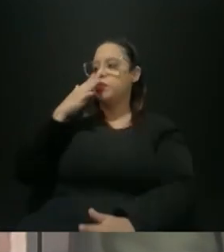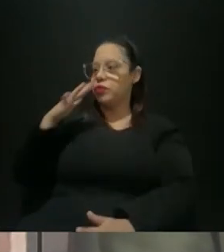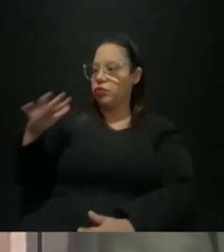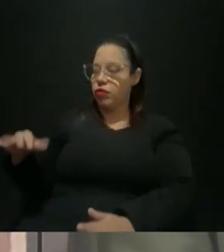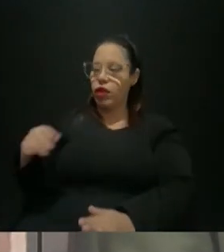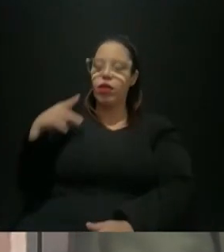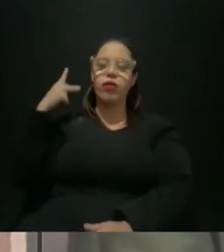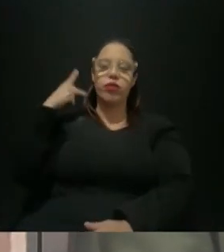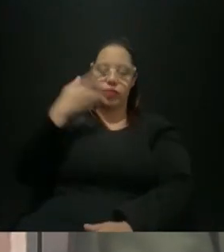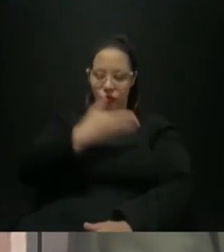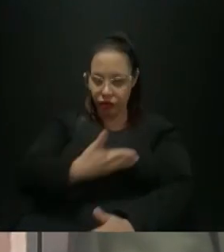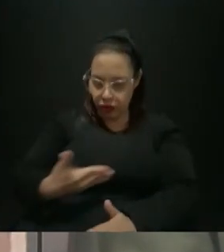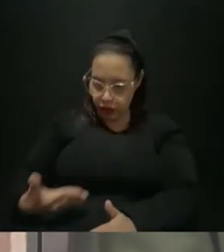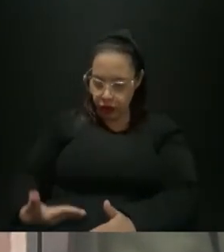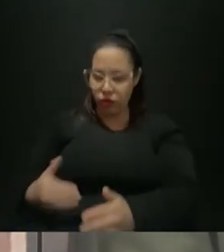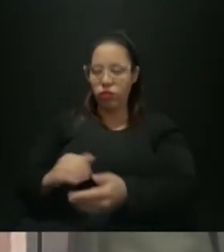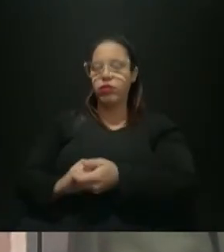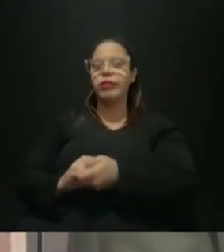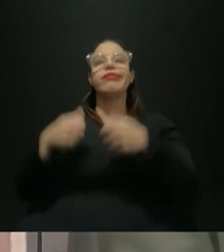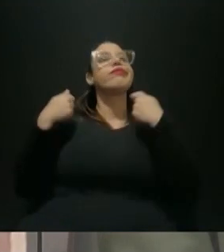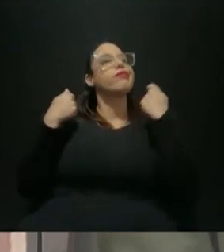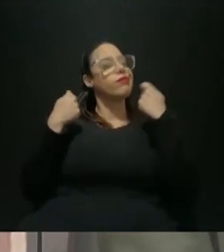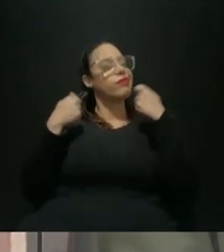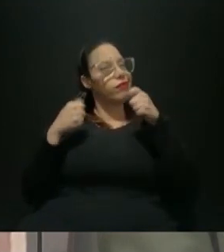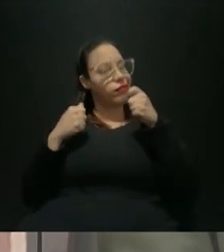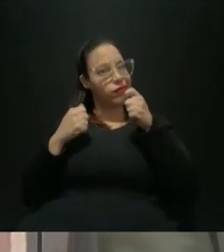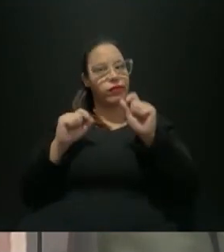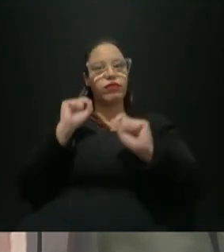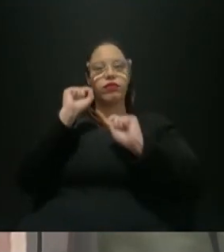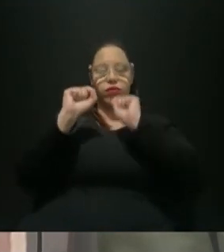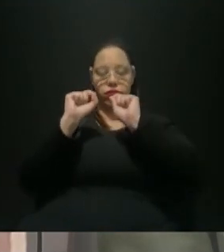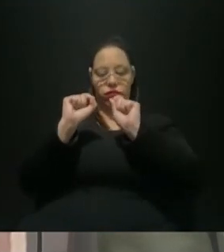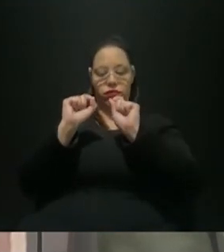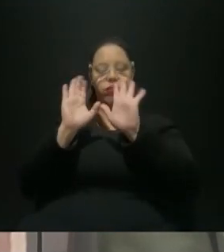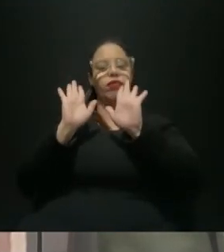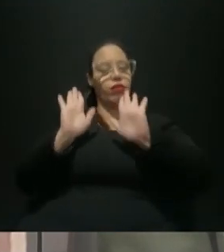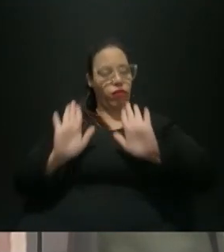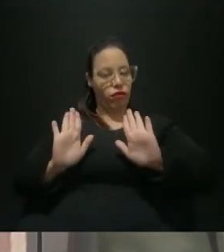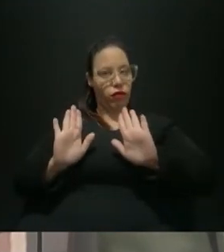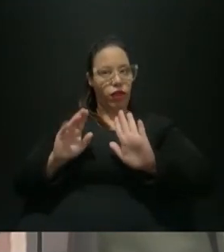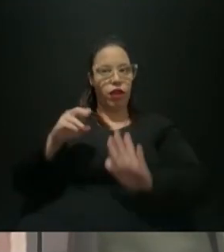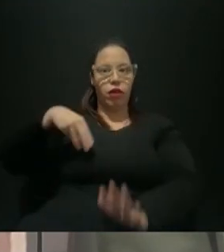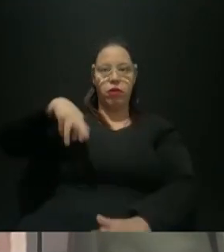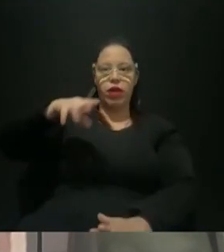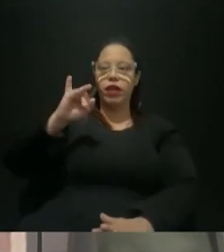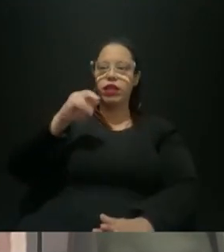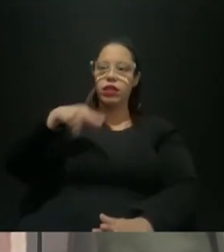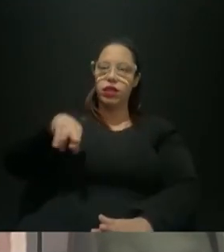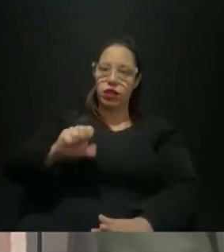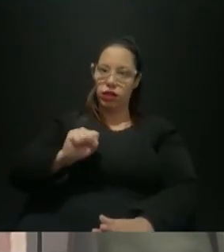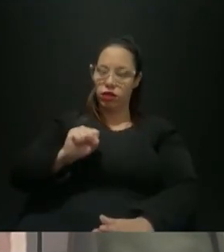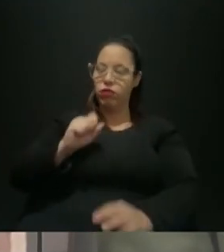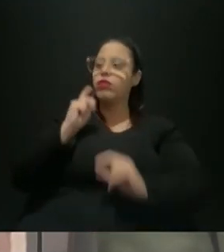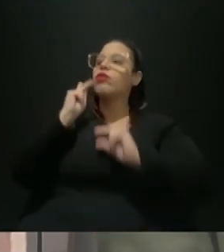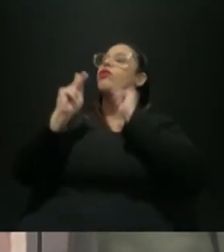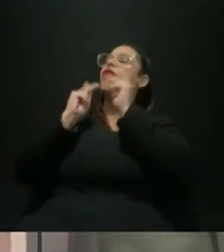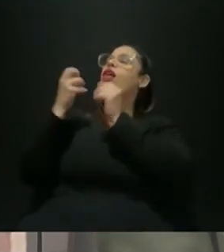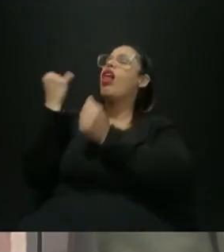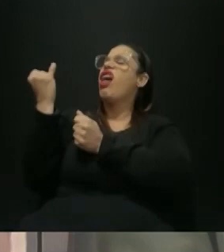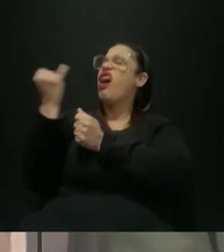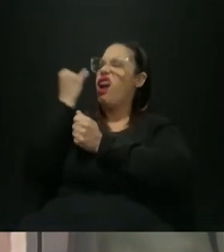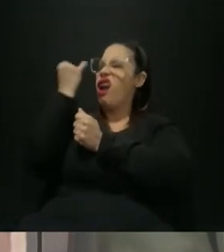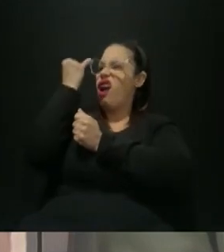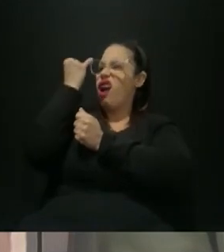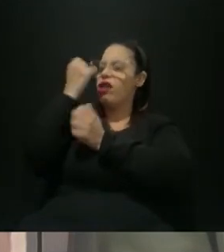infância, a gente precisa colocar algumas premissas. O Martins falou uma coisa que é muito importante, que daí